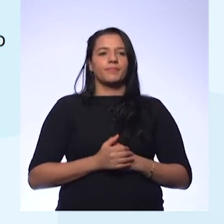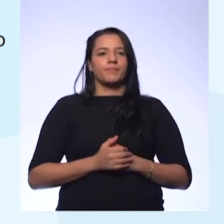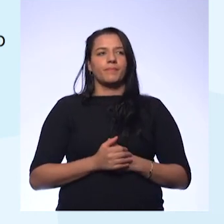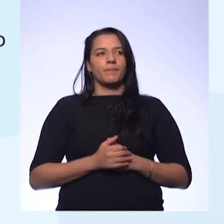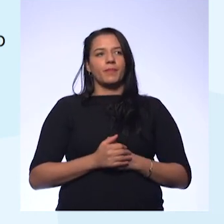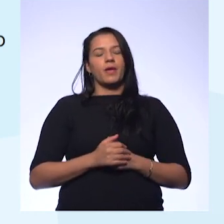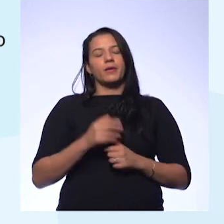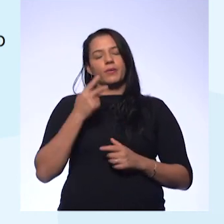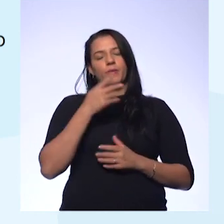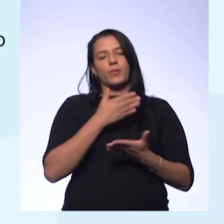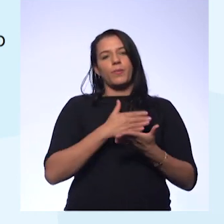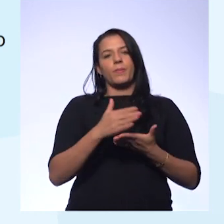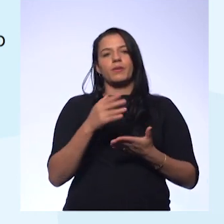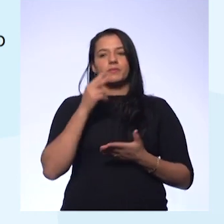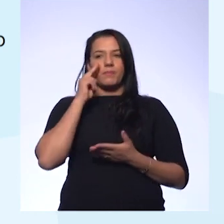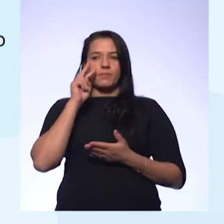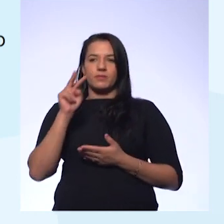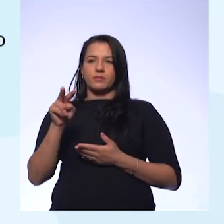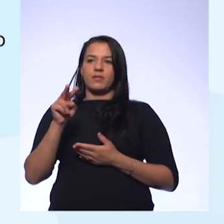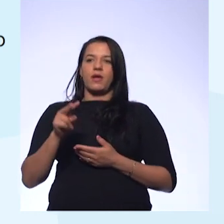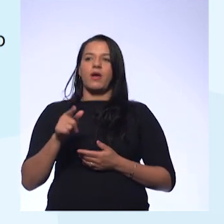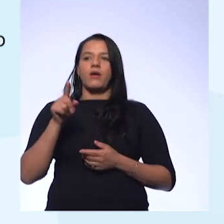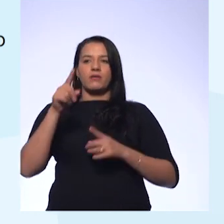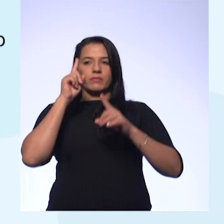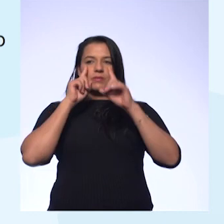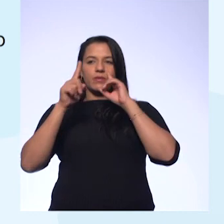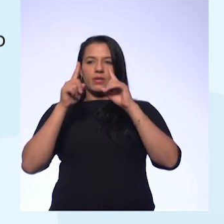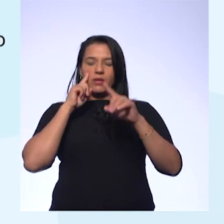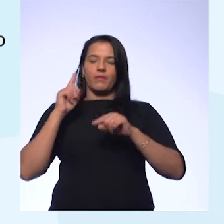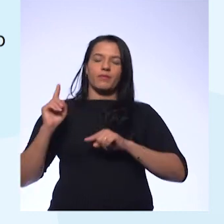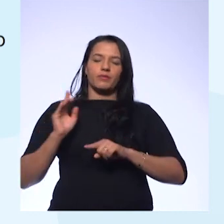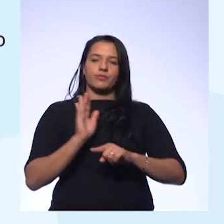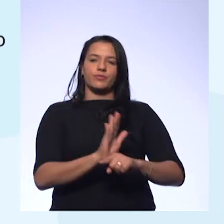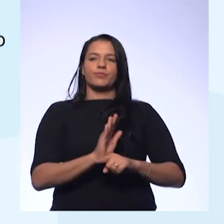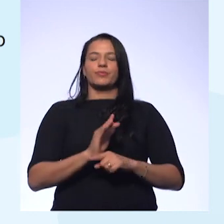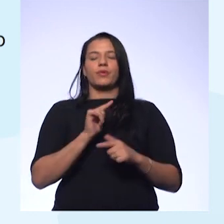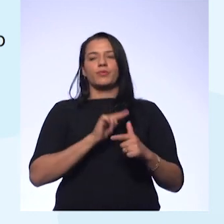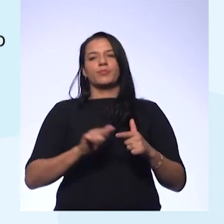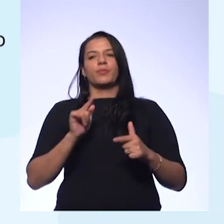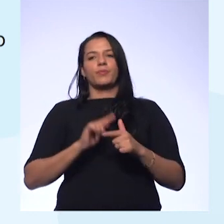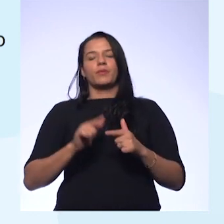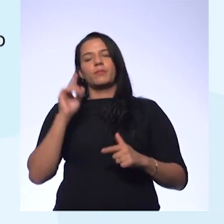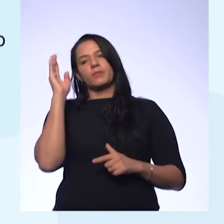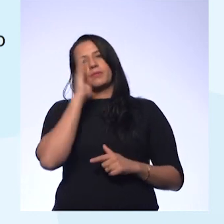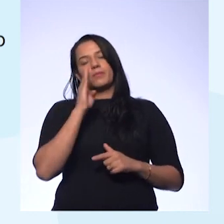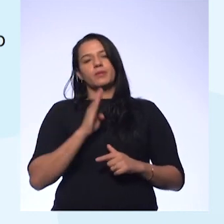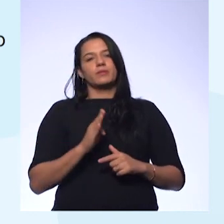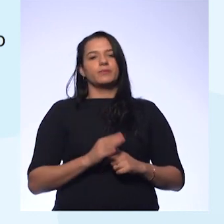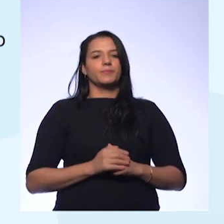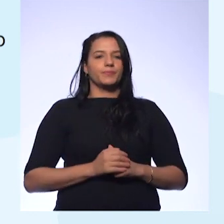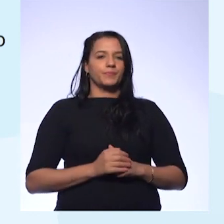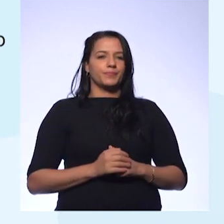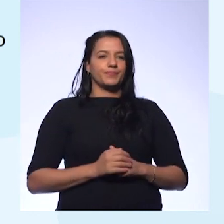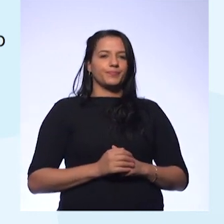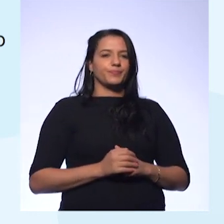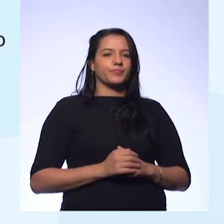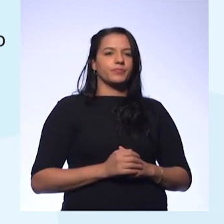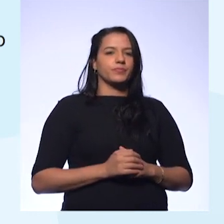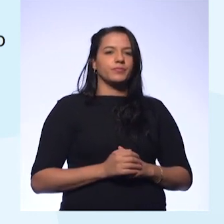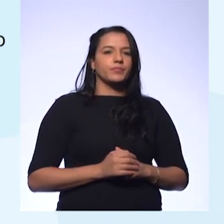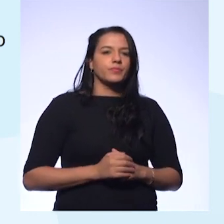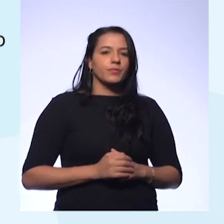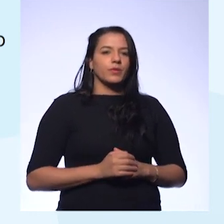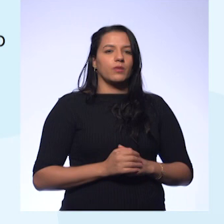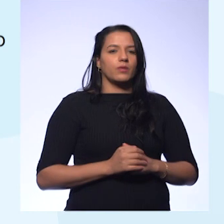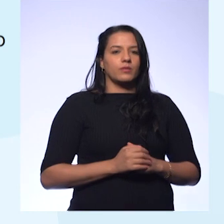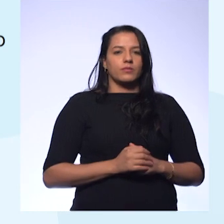enxergar no Getúlio Vargas uma liderança que finalmente vai resolver alguns problemas que já vinham se arrastando há muito tempo no país. Nacionalização